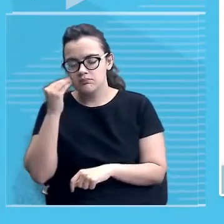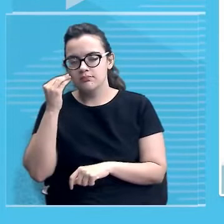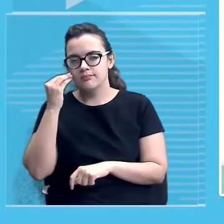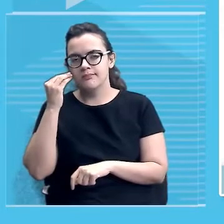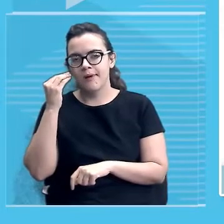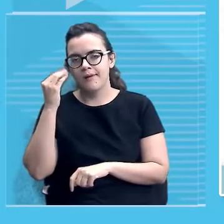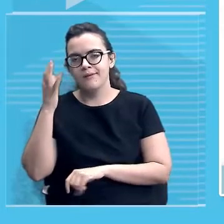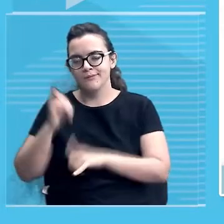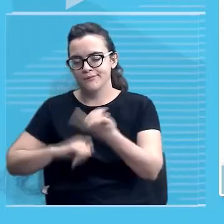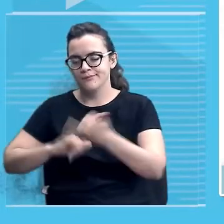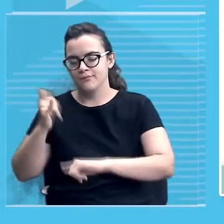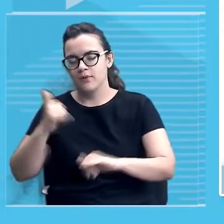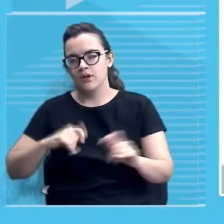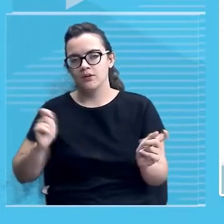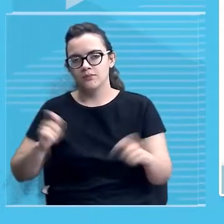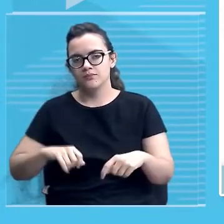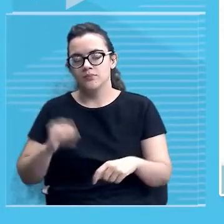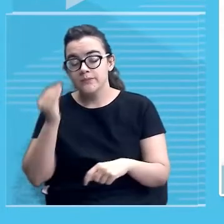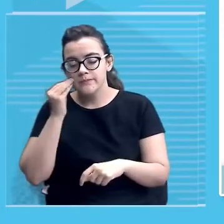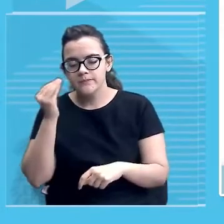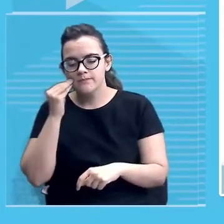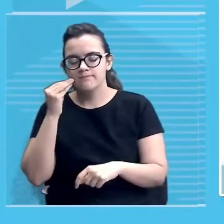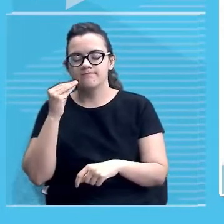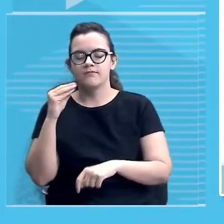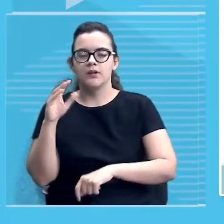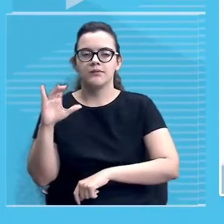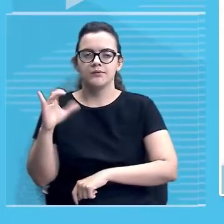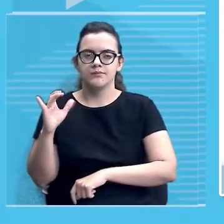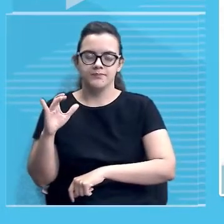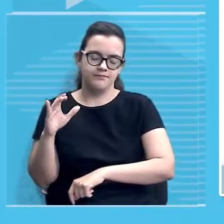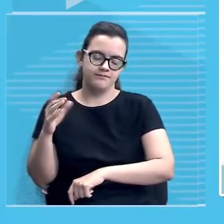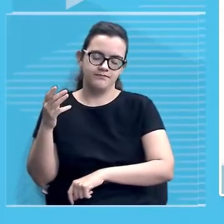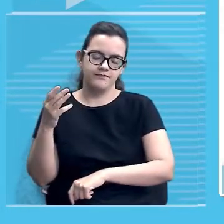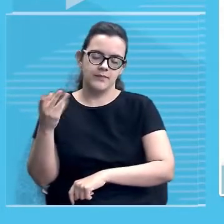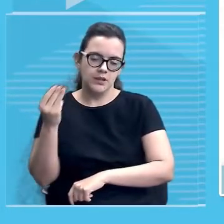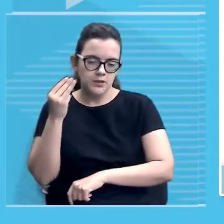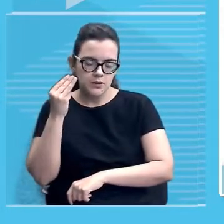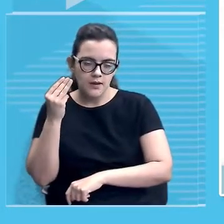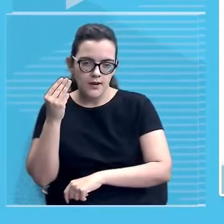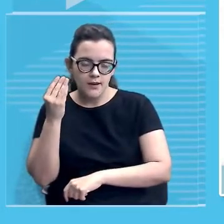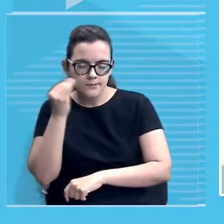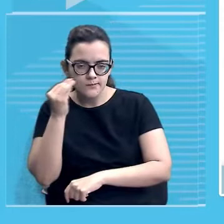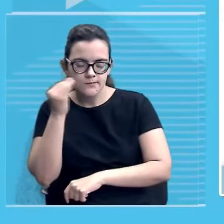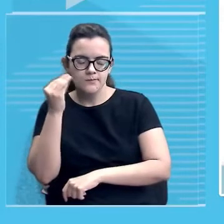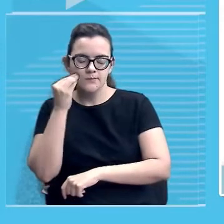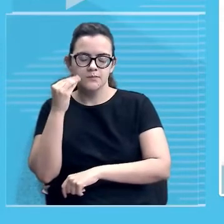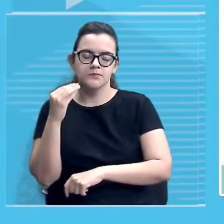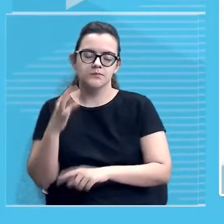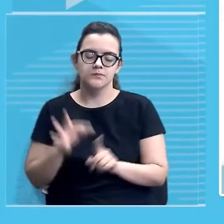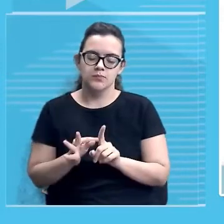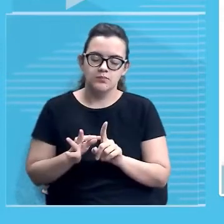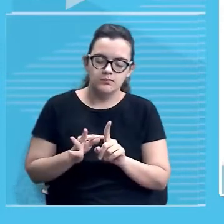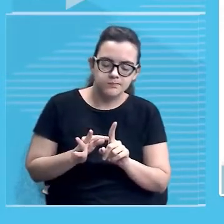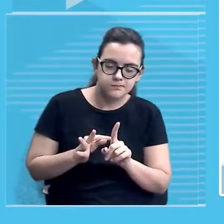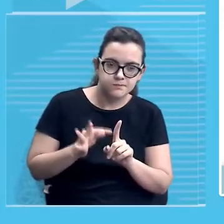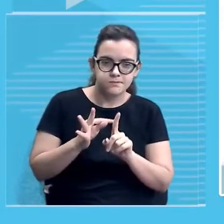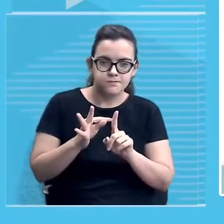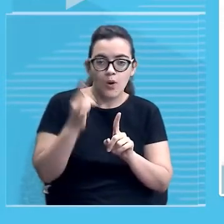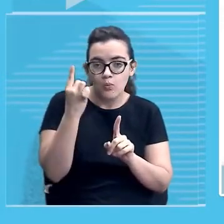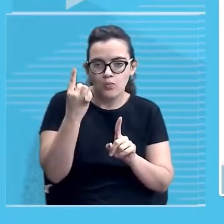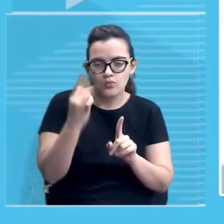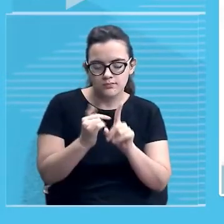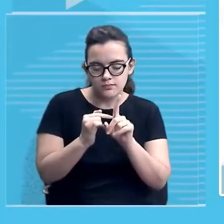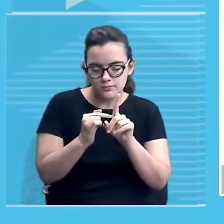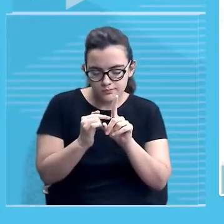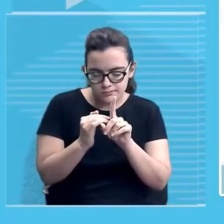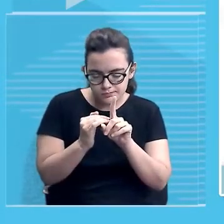possa elevar a sua temperatura em 1 grau Celsius. Preste muita